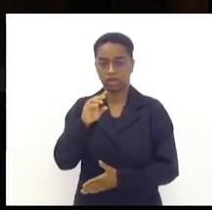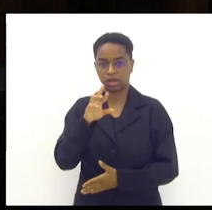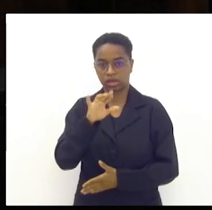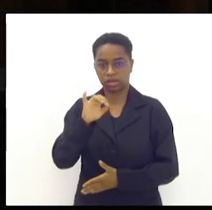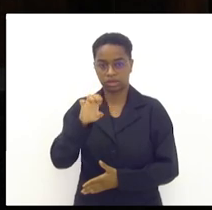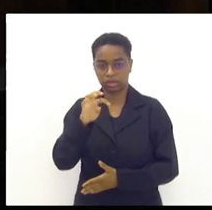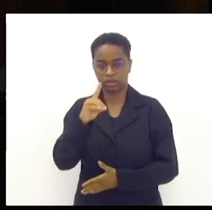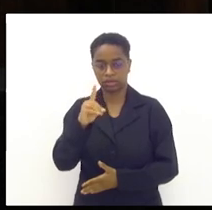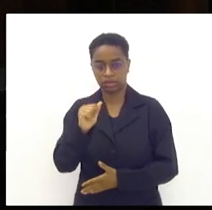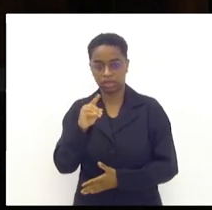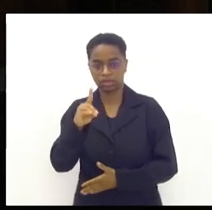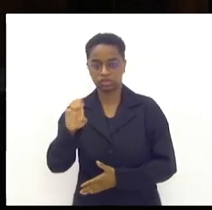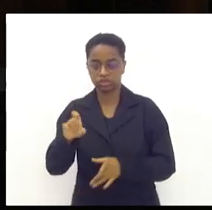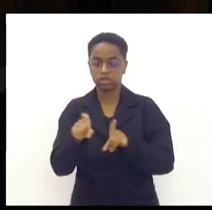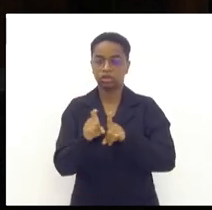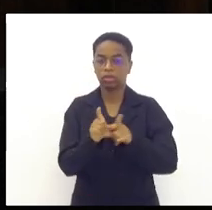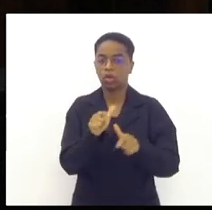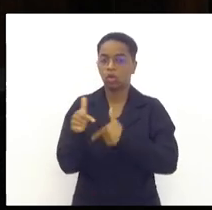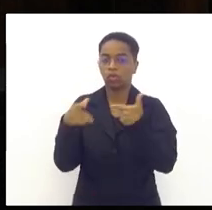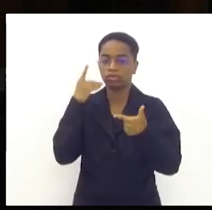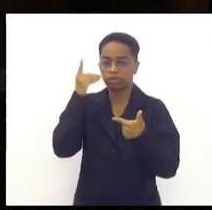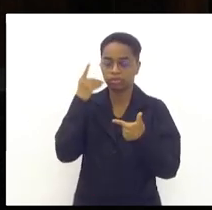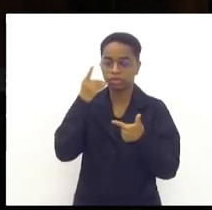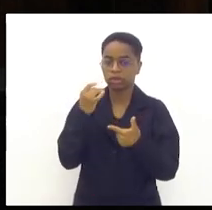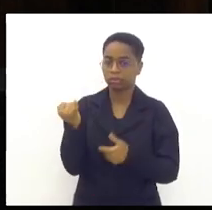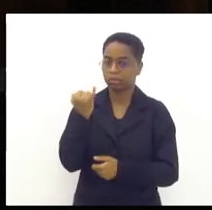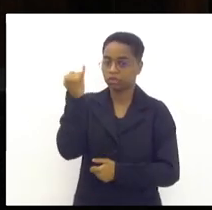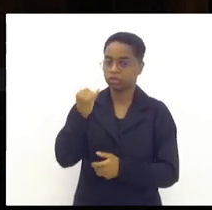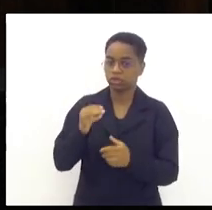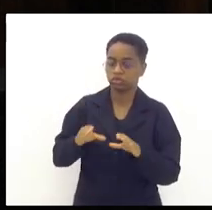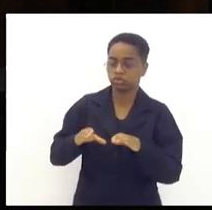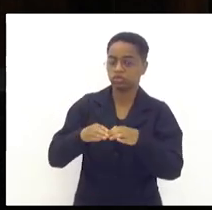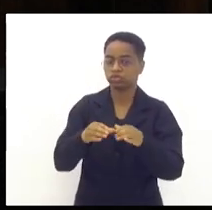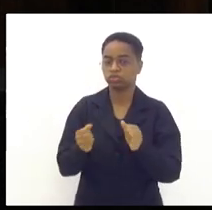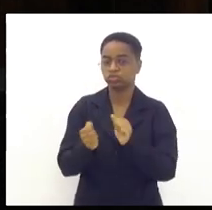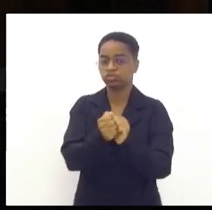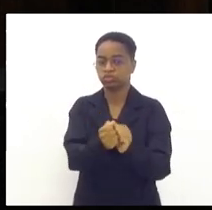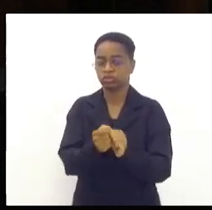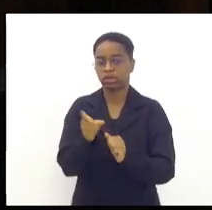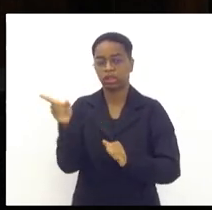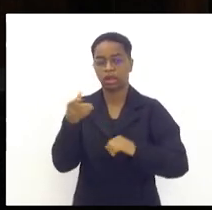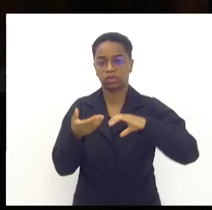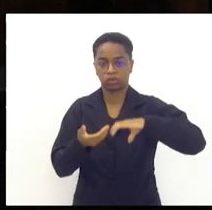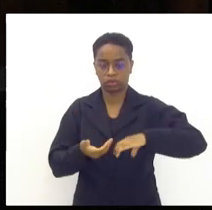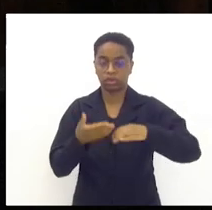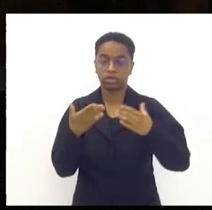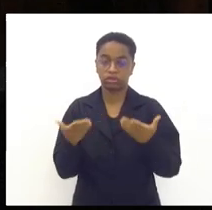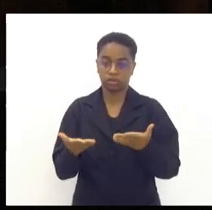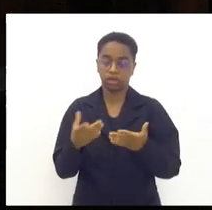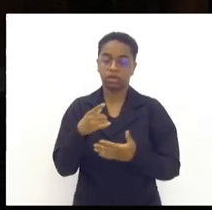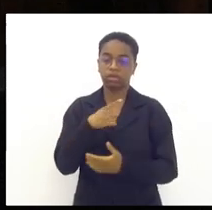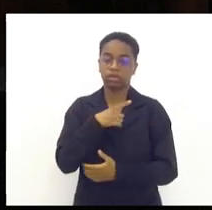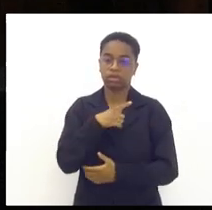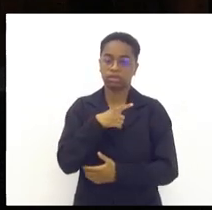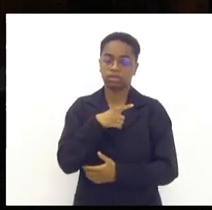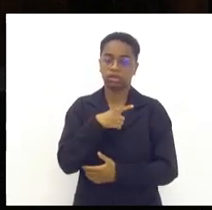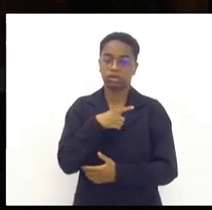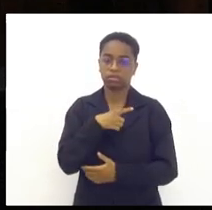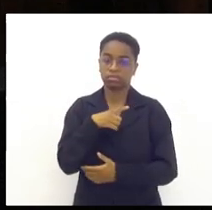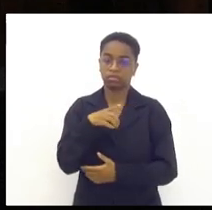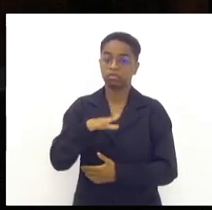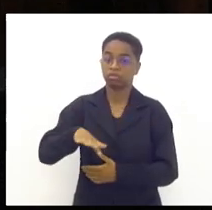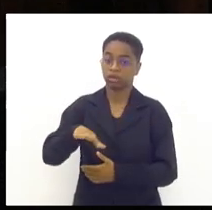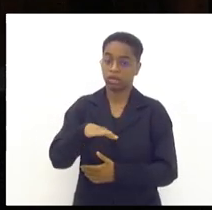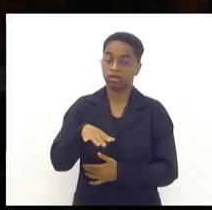com papel de relevância à frente de comissões importantes no Congresso Nacional. Então, temos aí um campo fértil